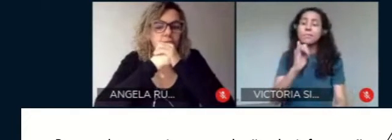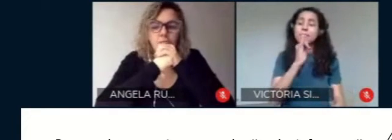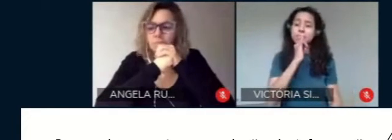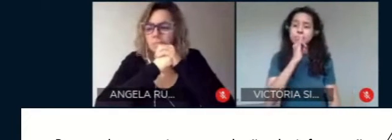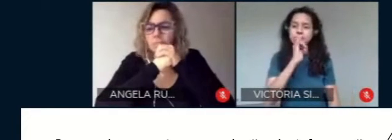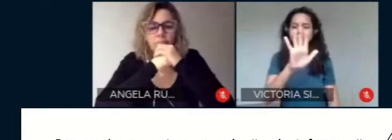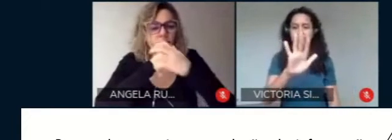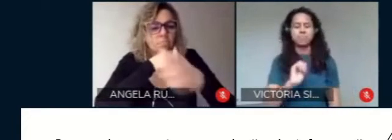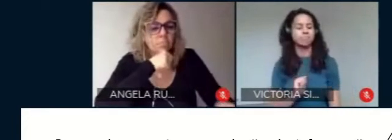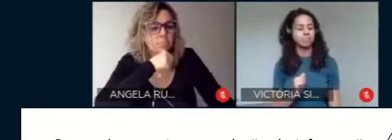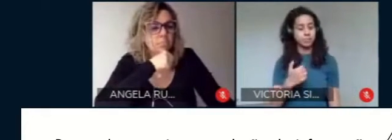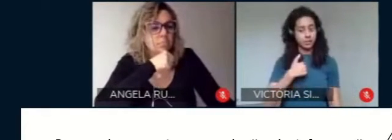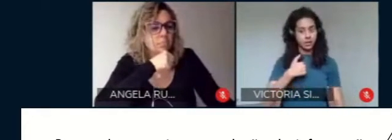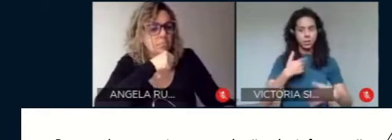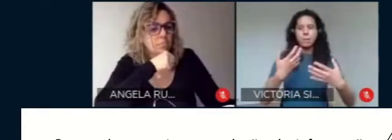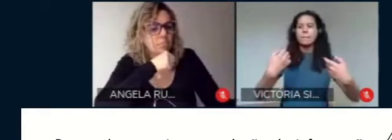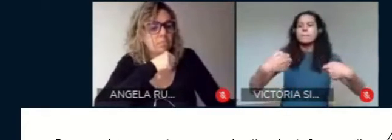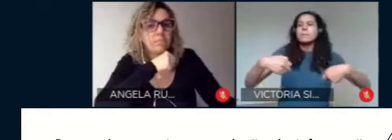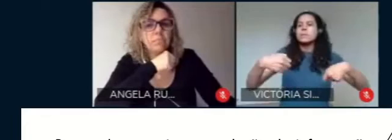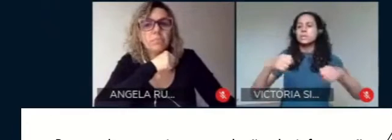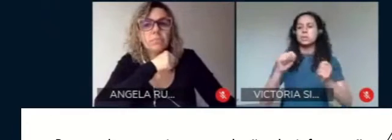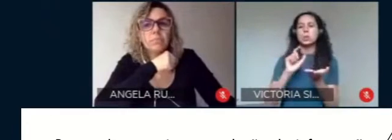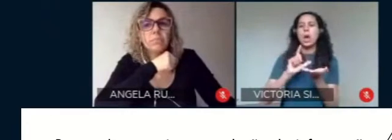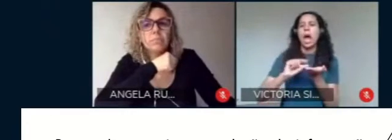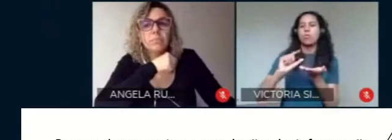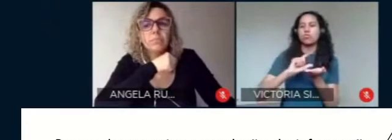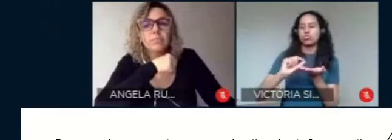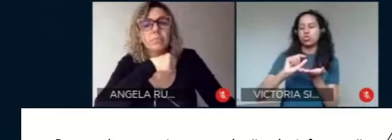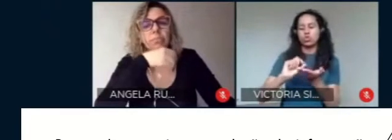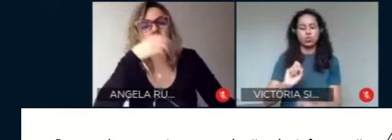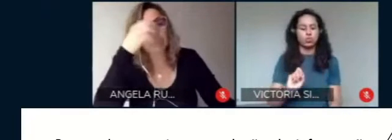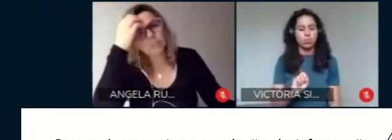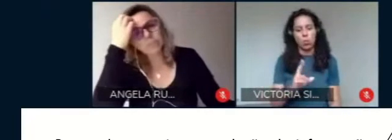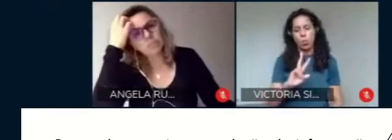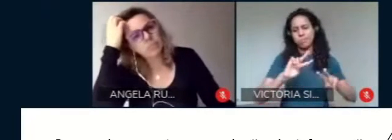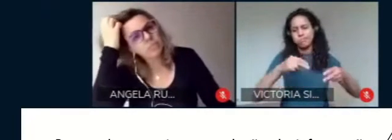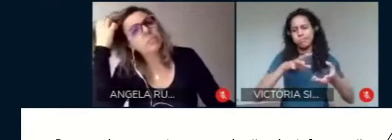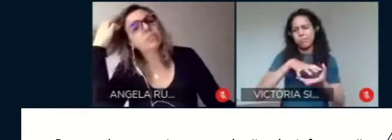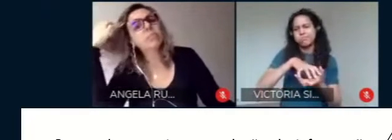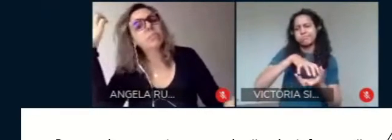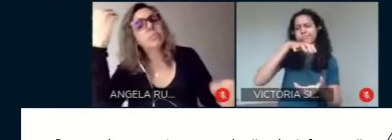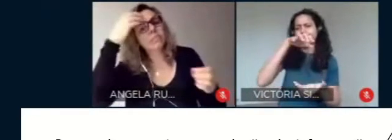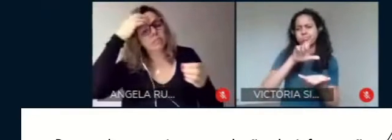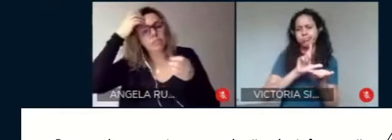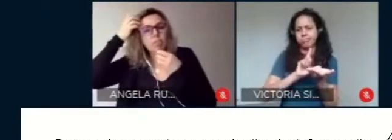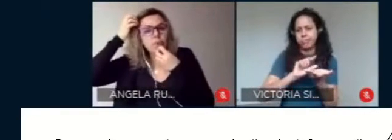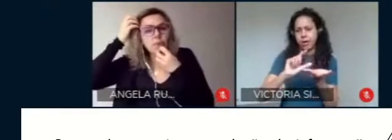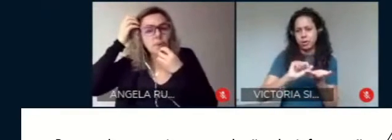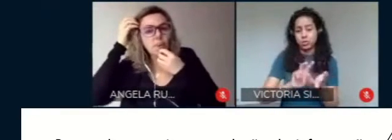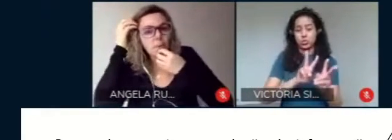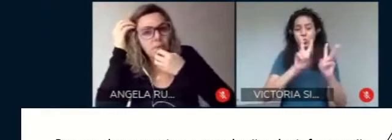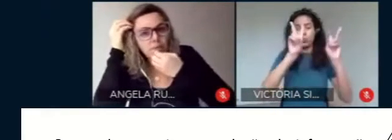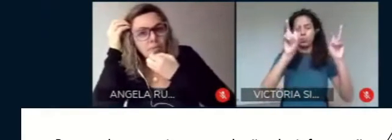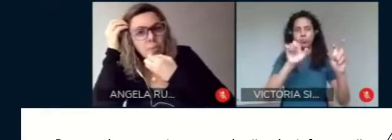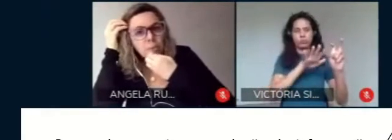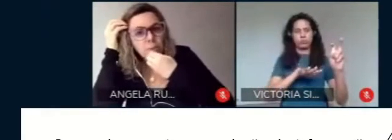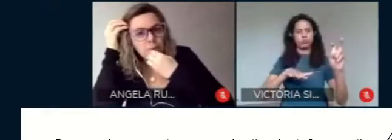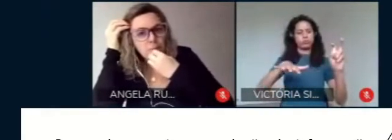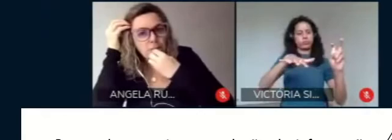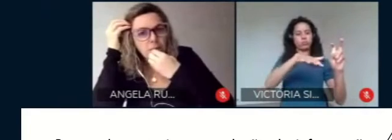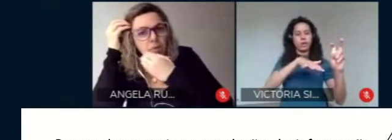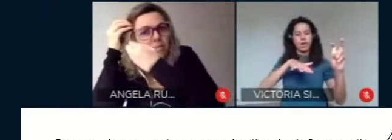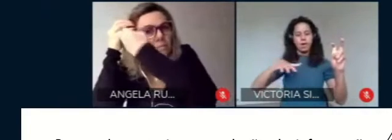de artigos de periódico sobre um tema específico, por